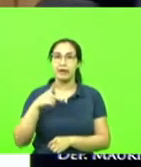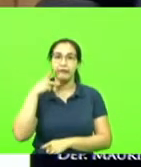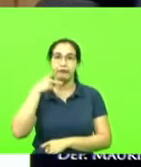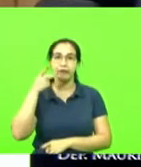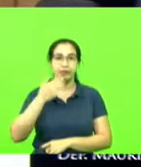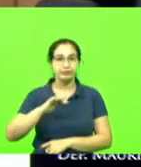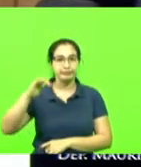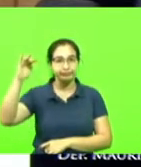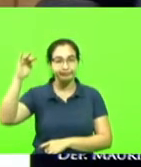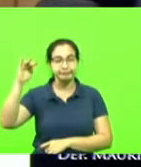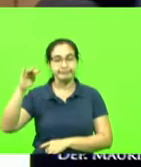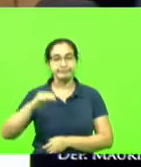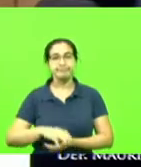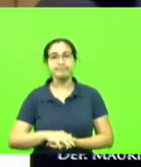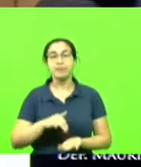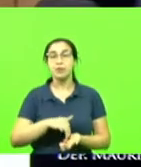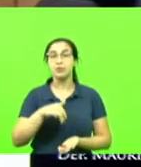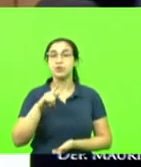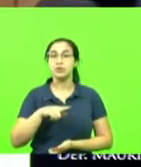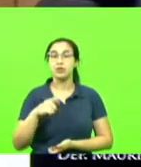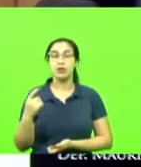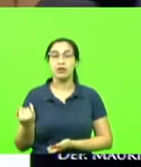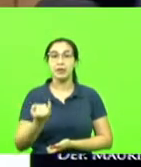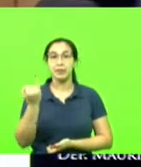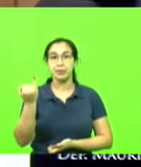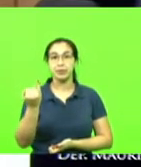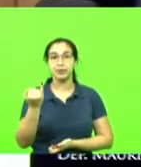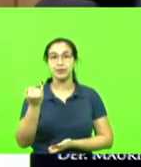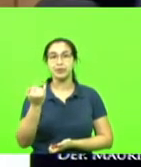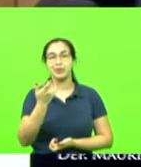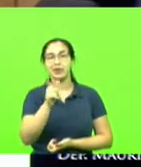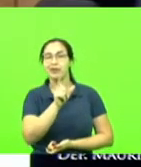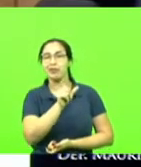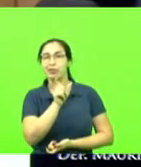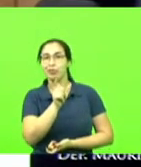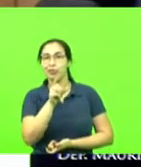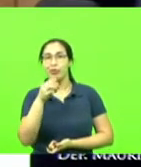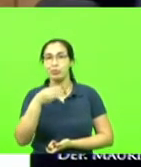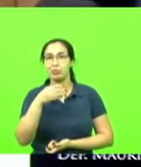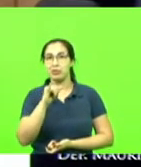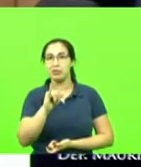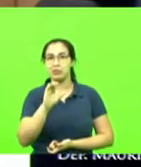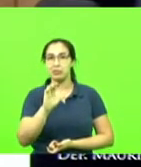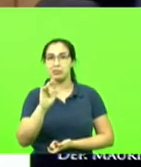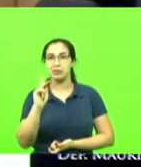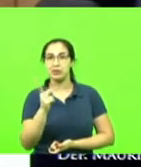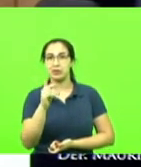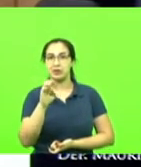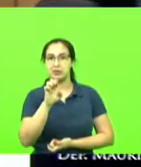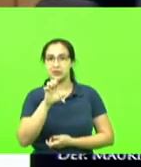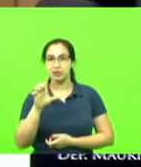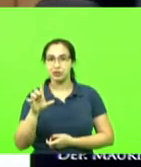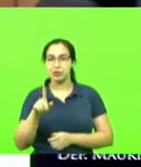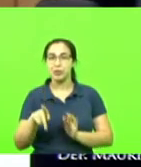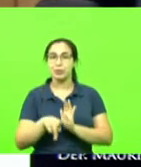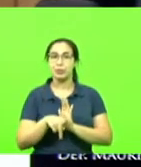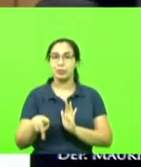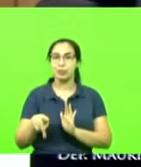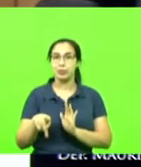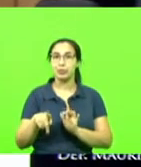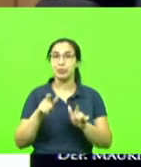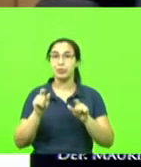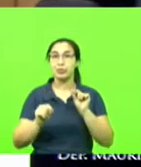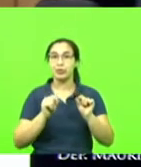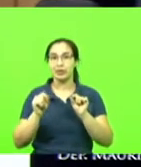ao Mitchell, né? Eu chamo ele de Michel também, né? Mas ele é o Mitchell, do São Joaquim Online,